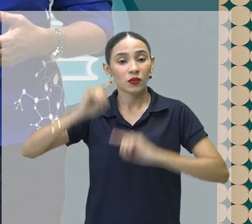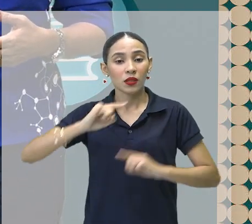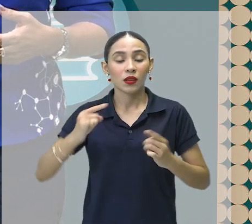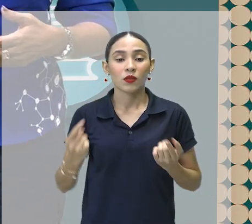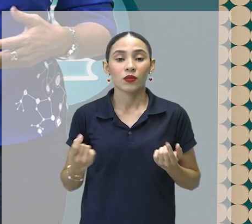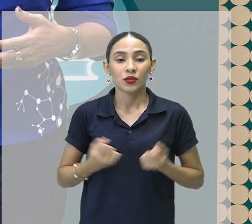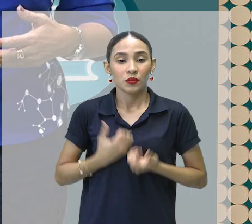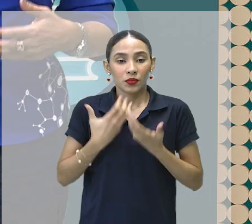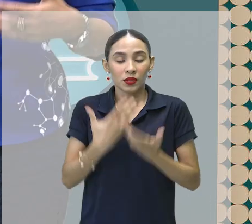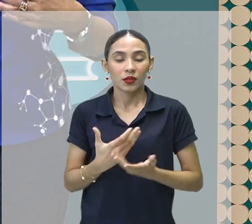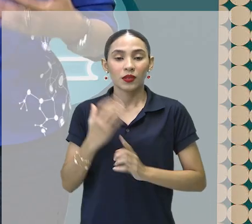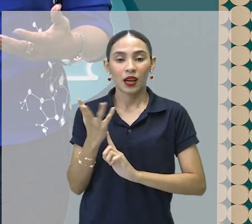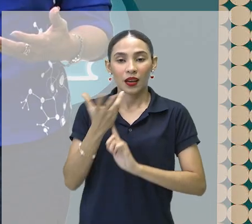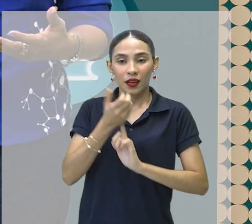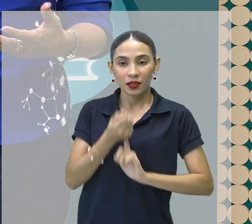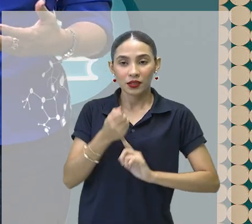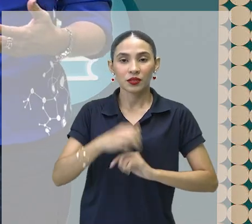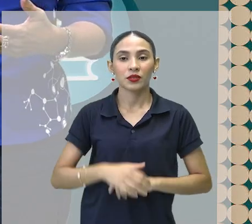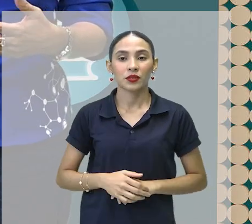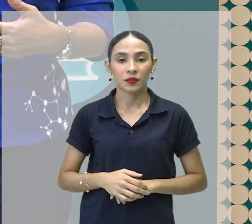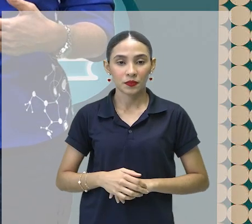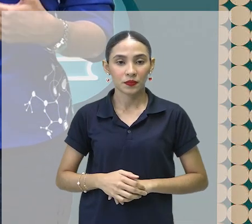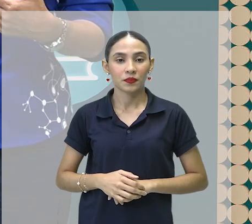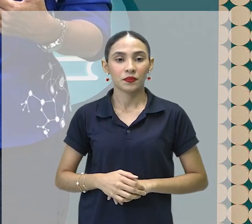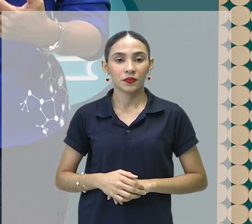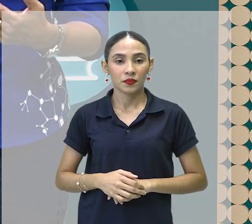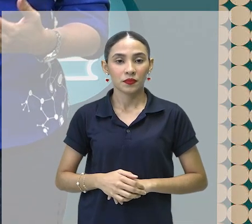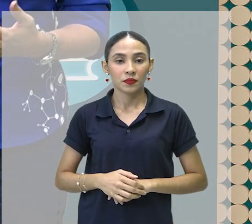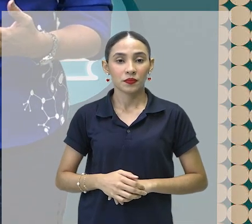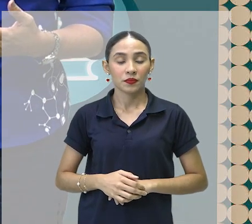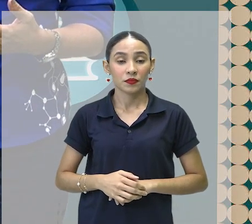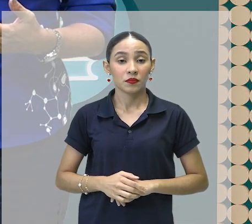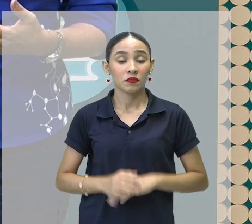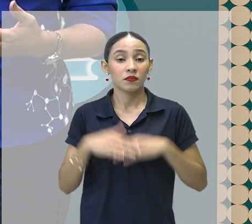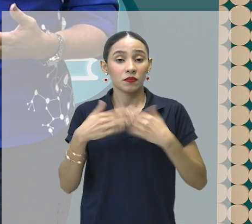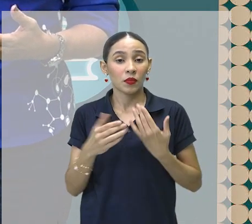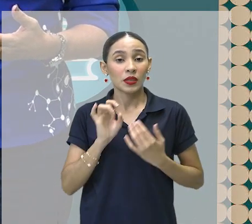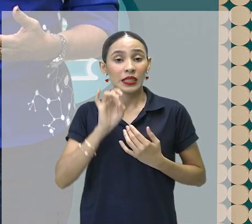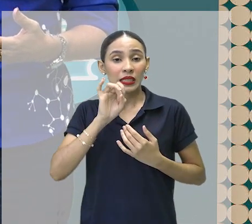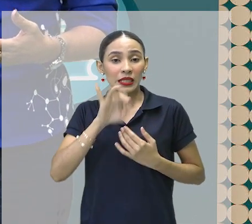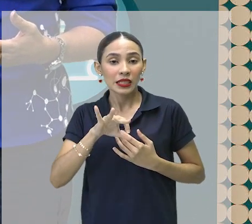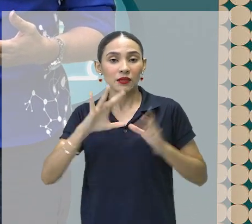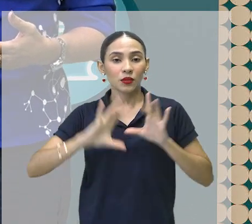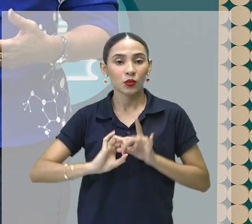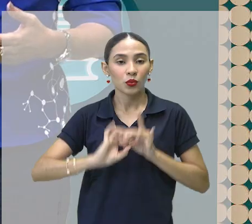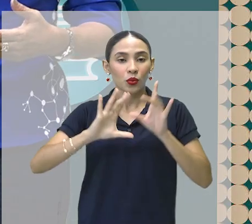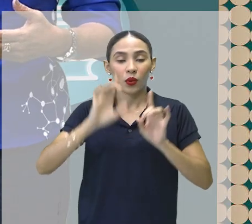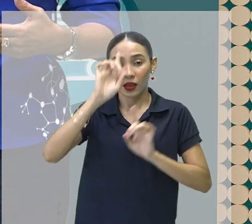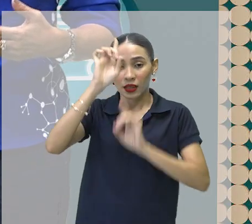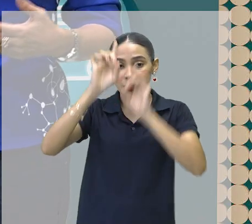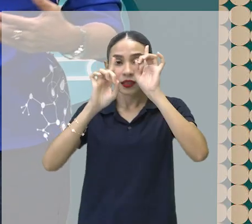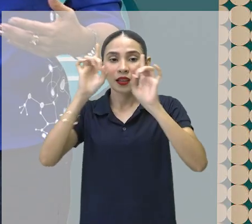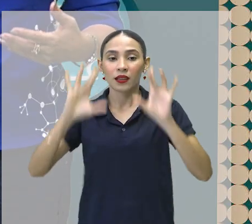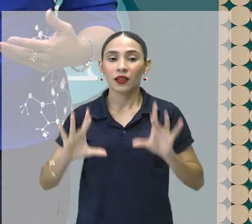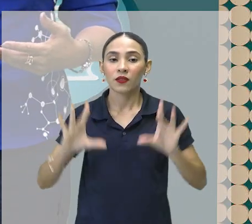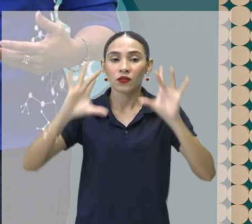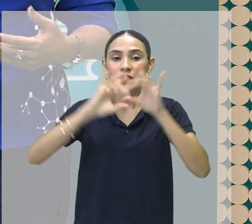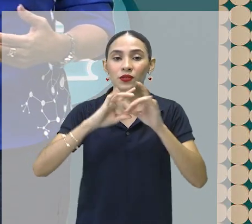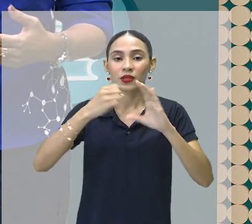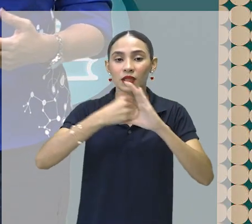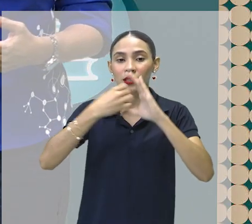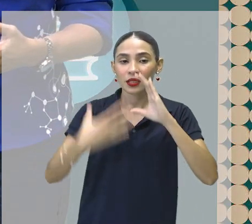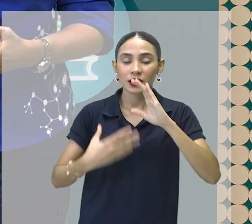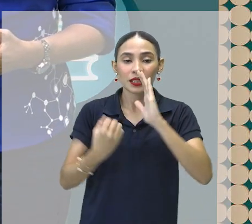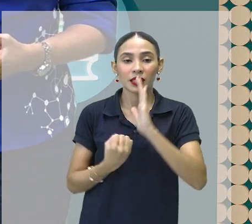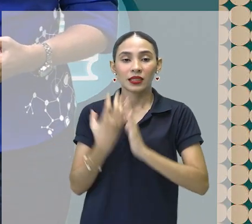a riqueza da expressão artística. Ao permitir a troca de ideias, a fusão de elementos